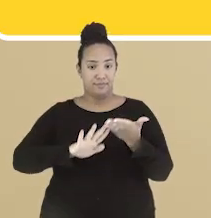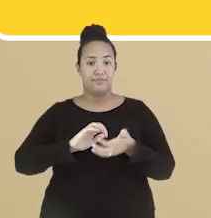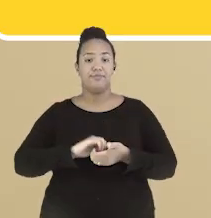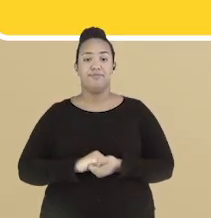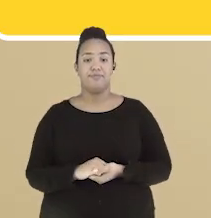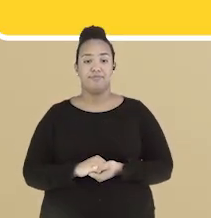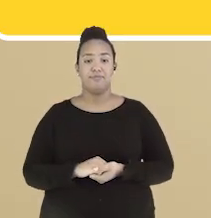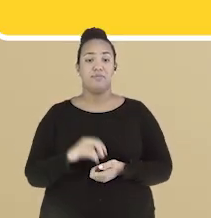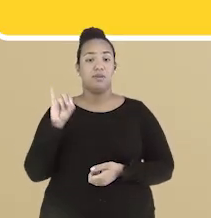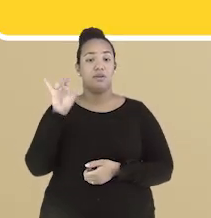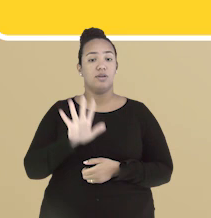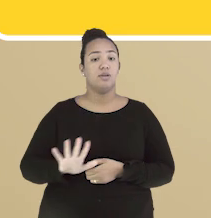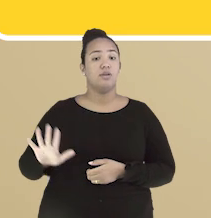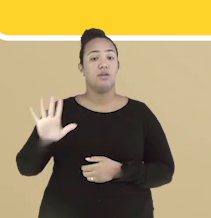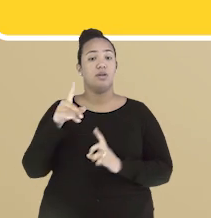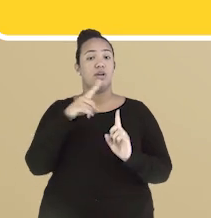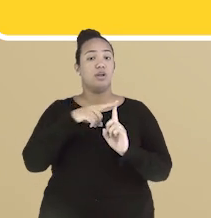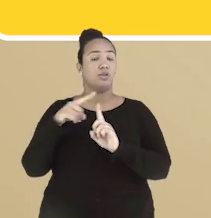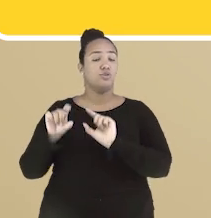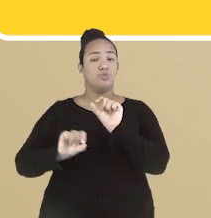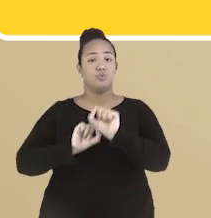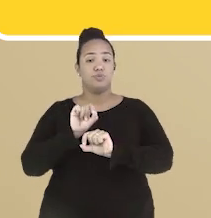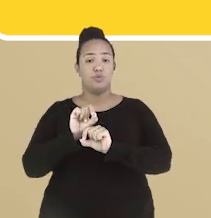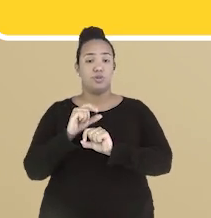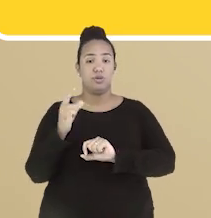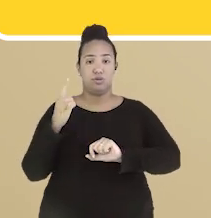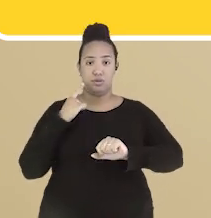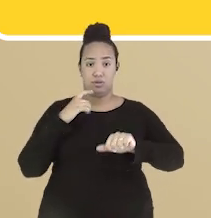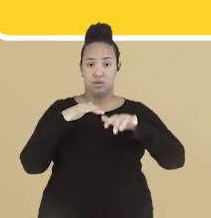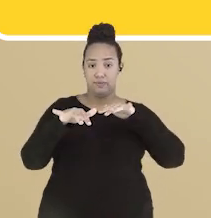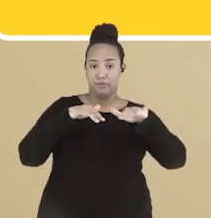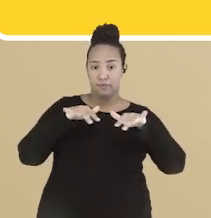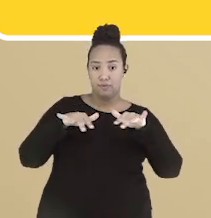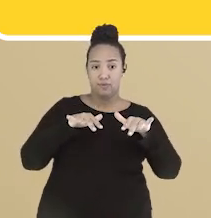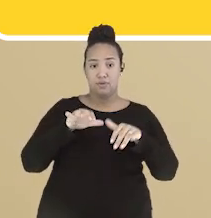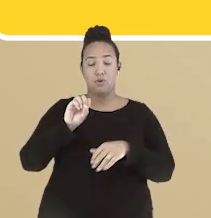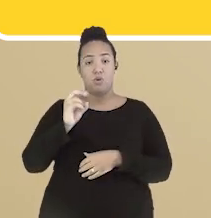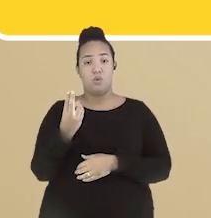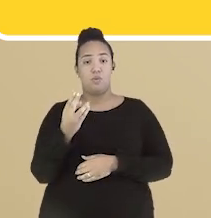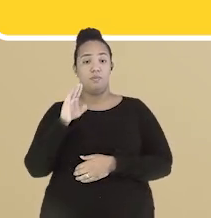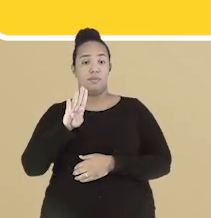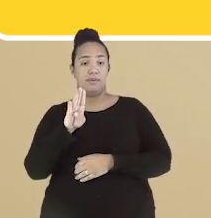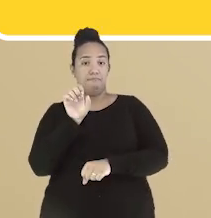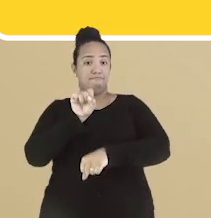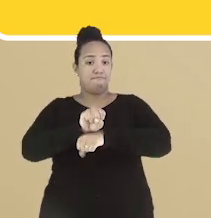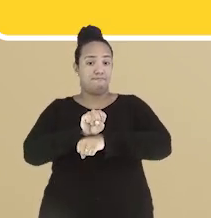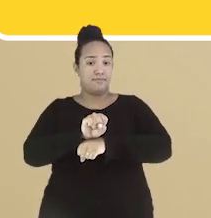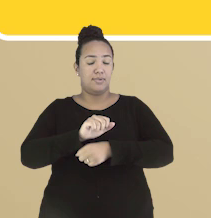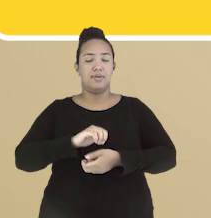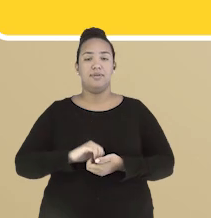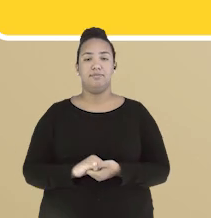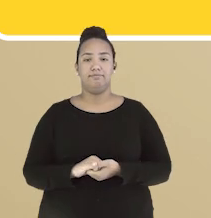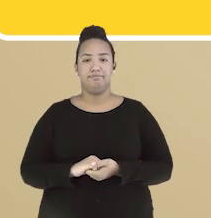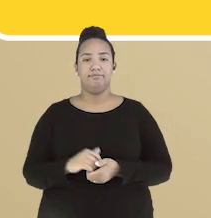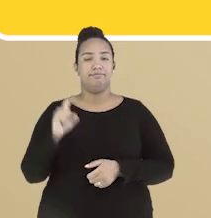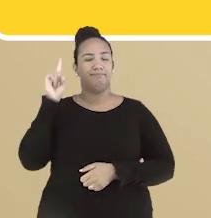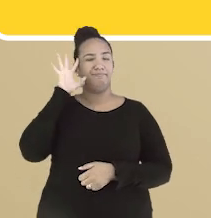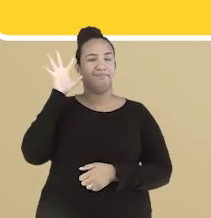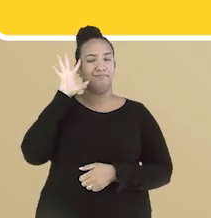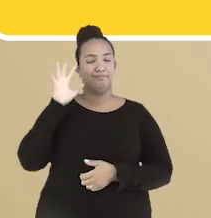Questão 3. O infográfico ao lado é do tipo A, animado ou letra B,